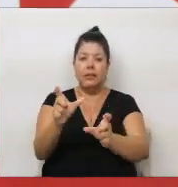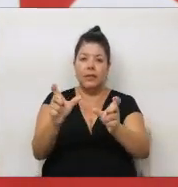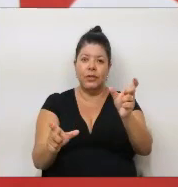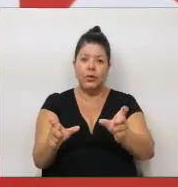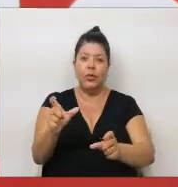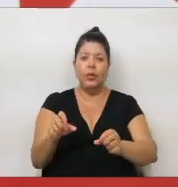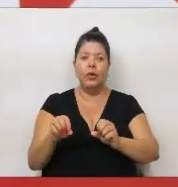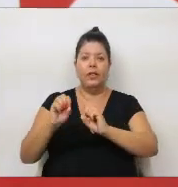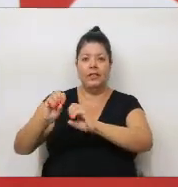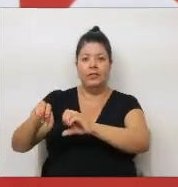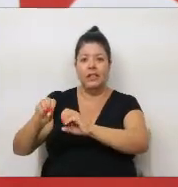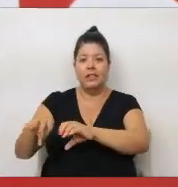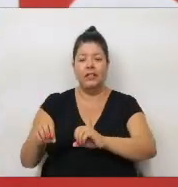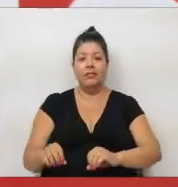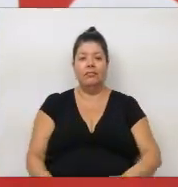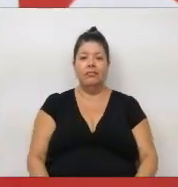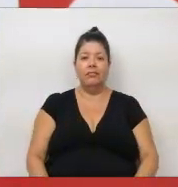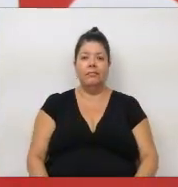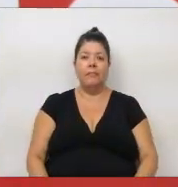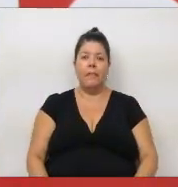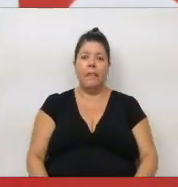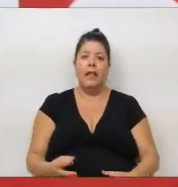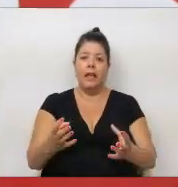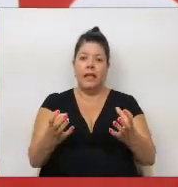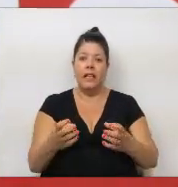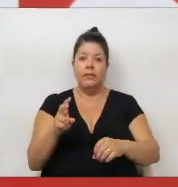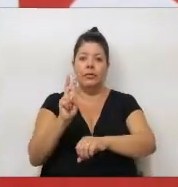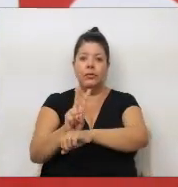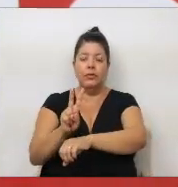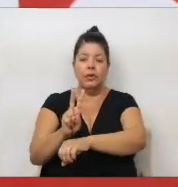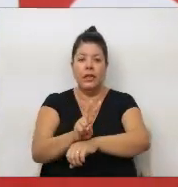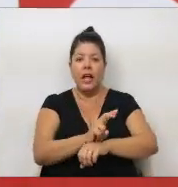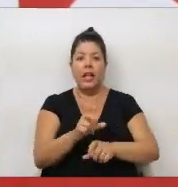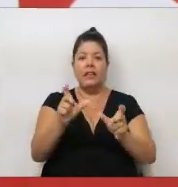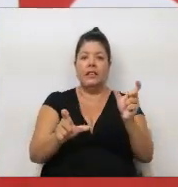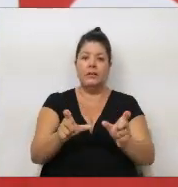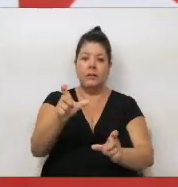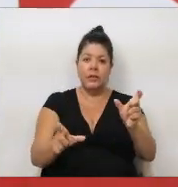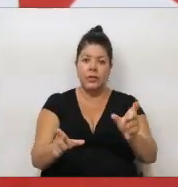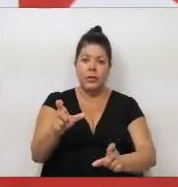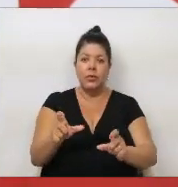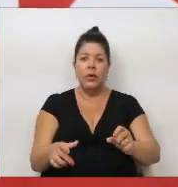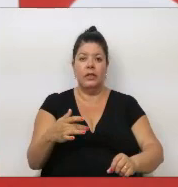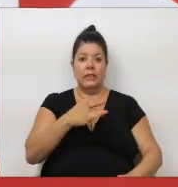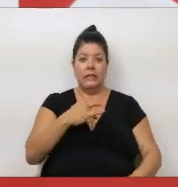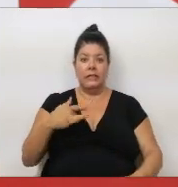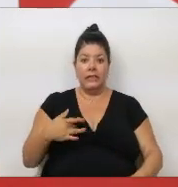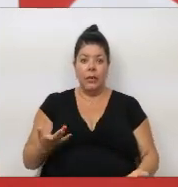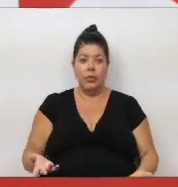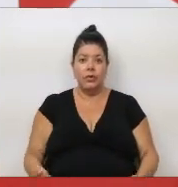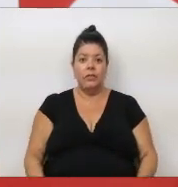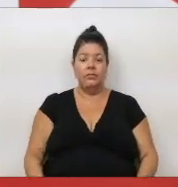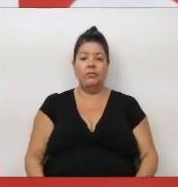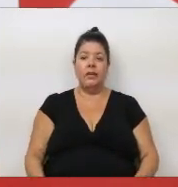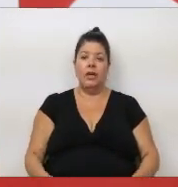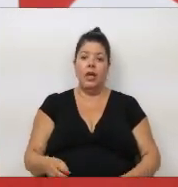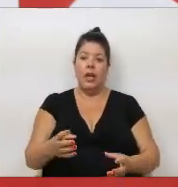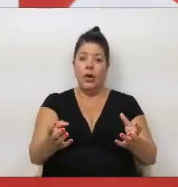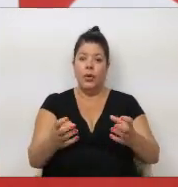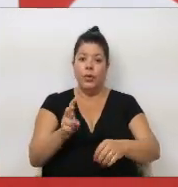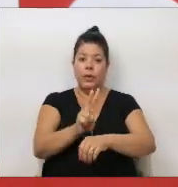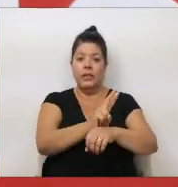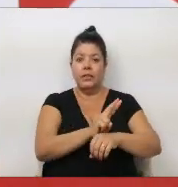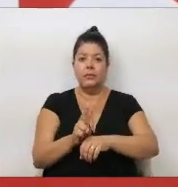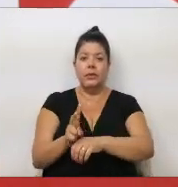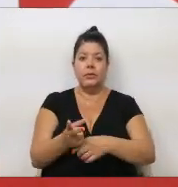a educação. Nós queremos cuidar das pessoas tratando muito bem a saúde. Nós queremos cuidar das